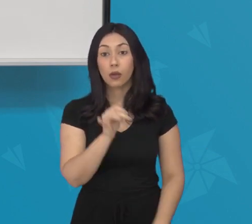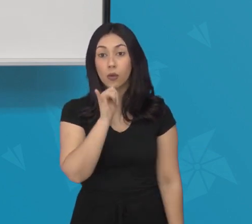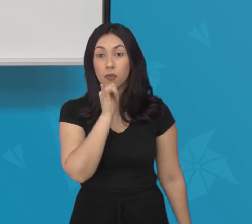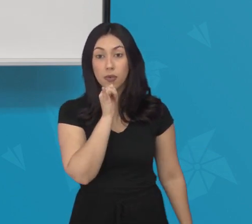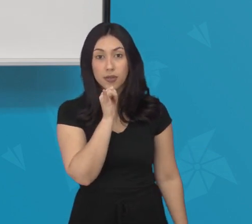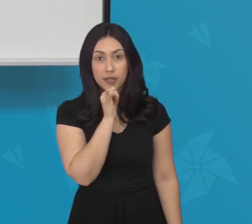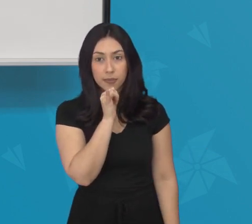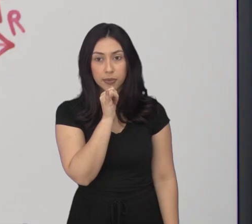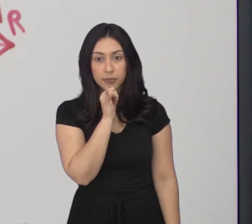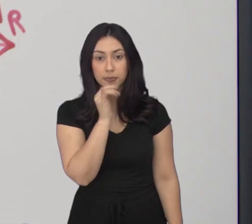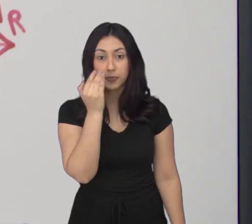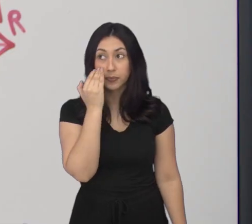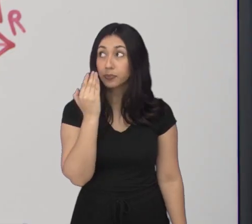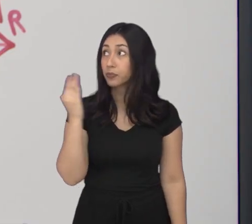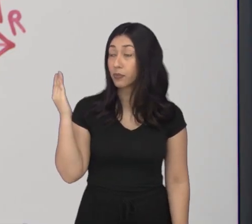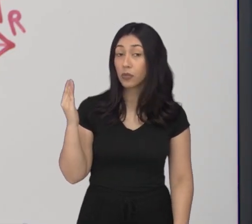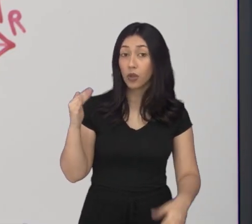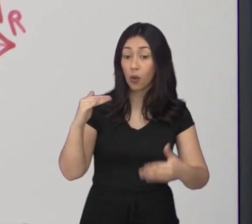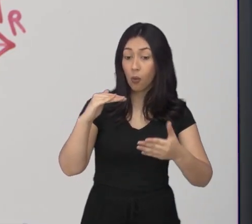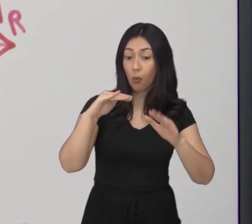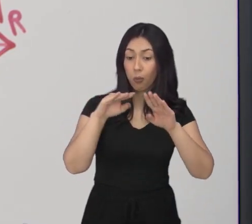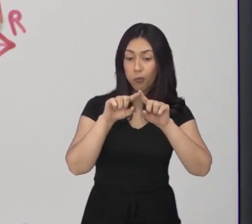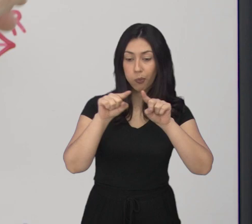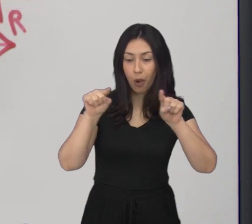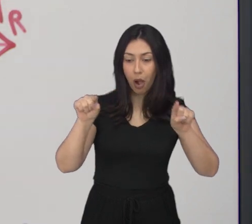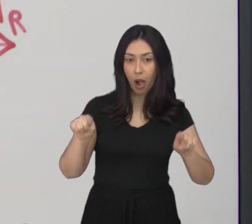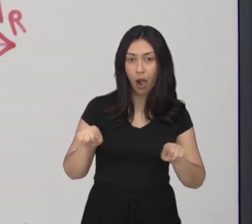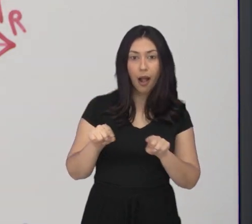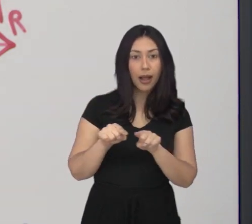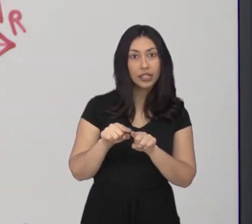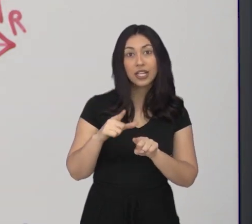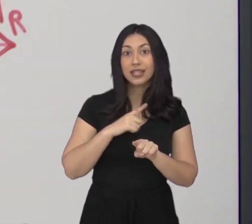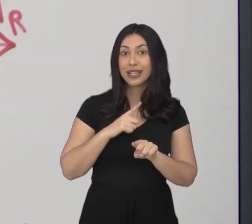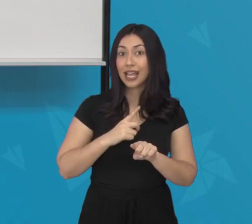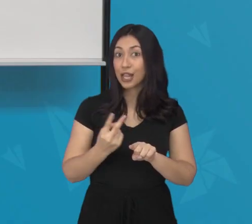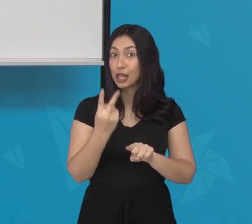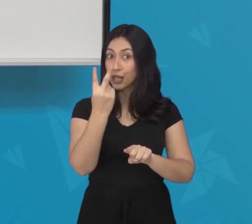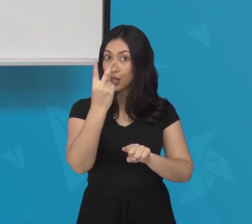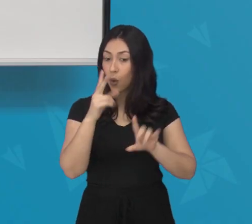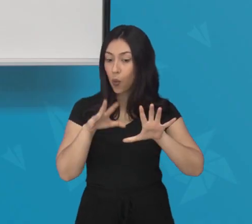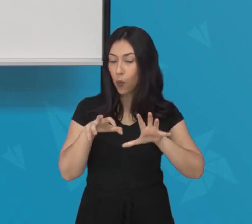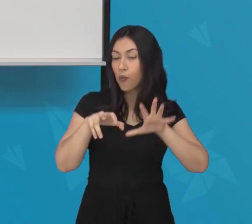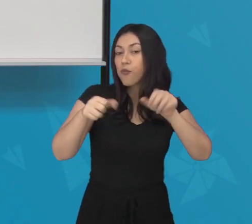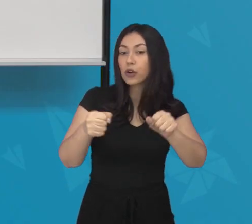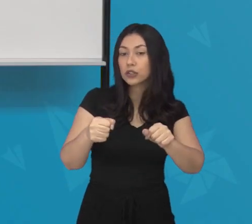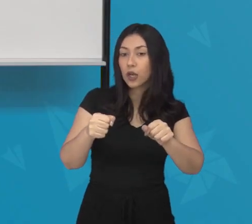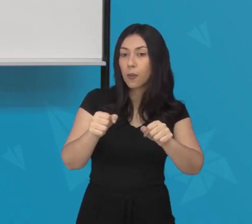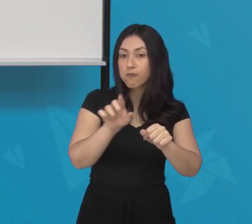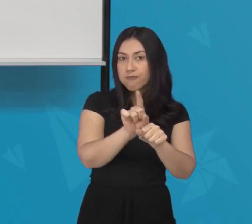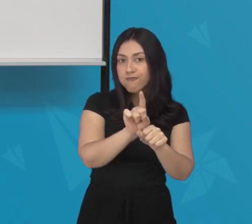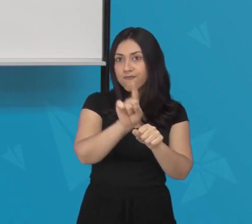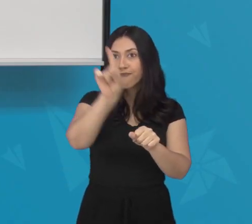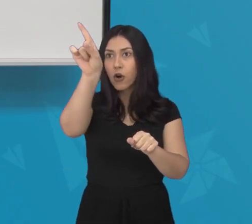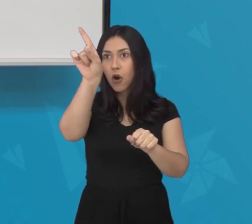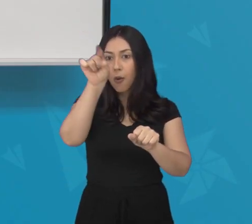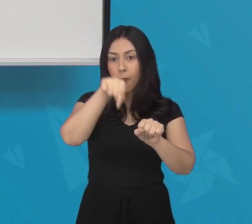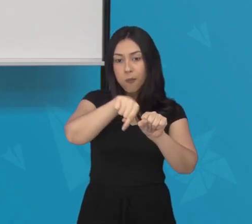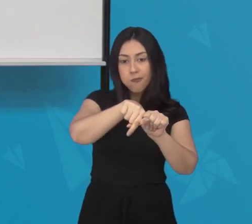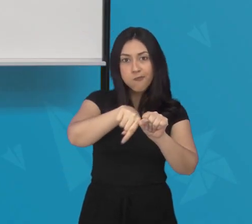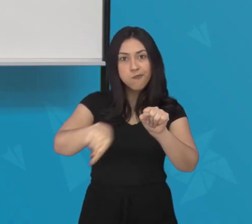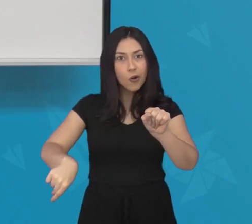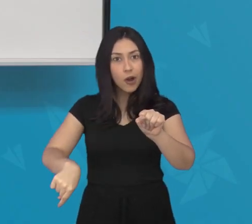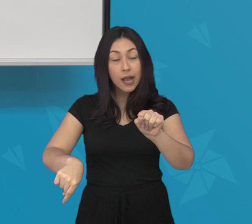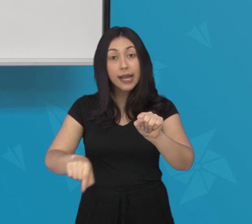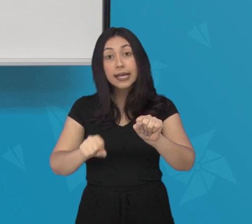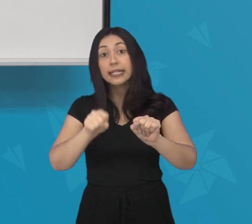exemplo, sobre essa caixa eu tenho essas duas forças em preto. Se eu pudesse trocar essas duas forças por